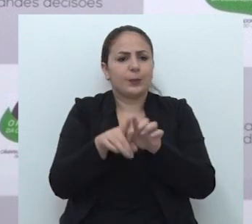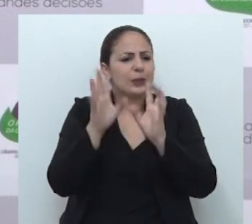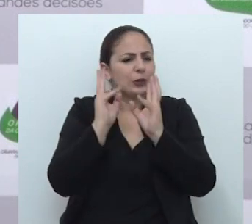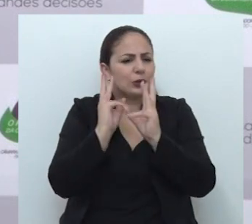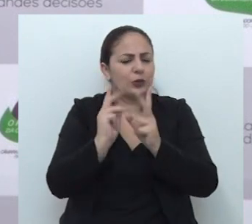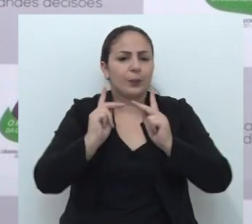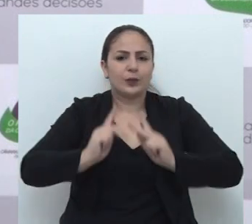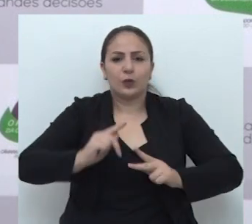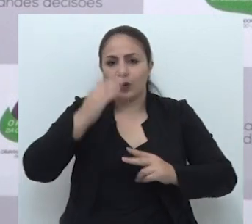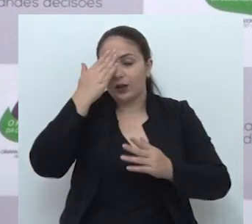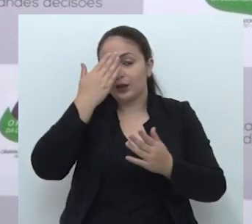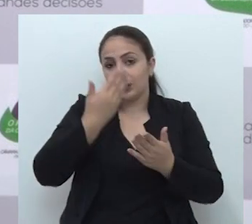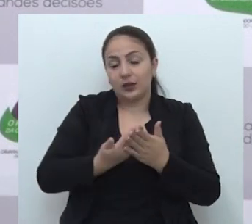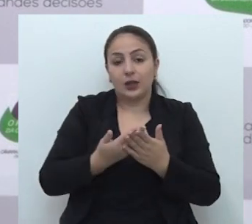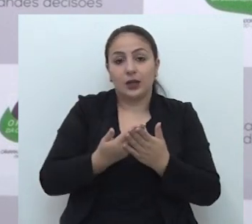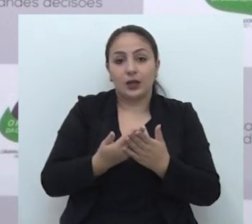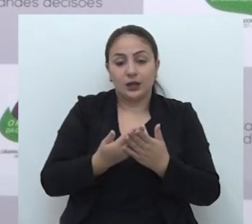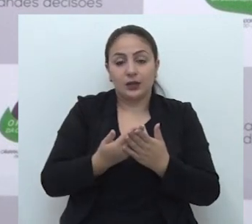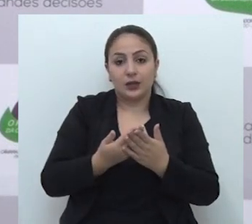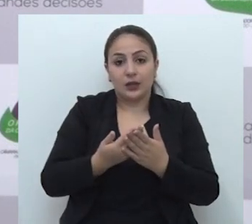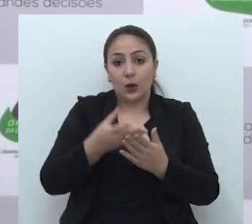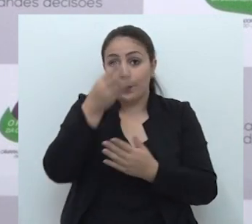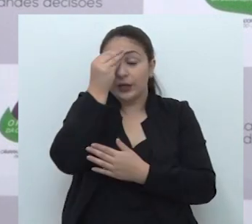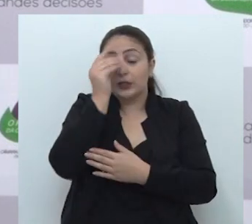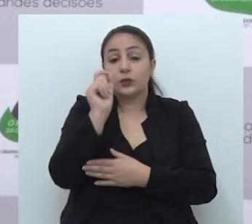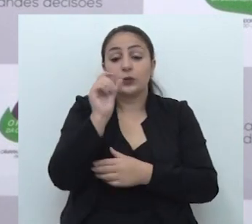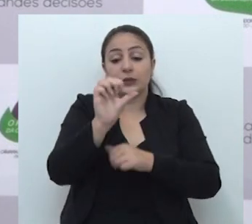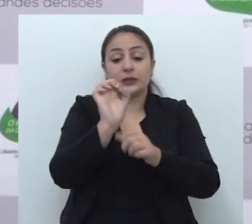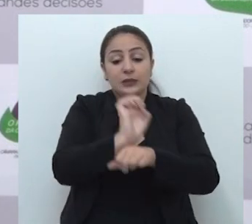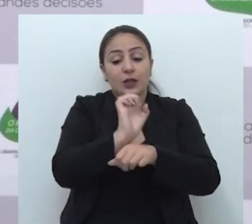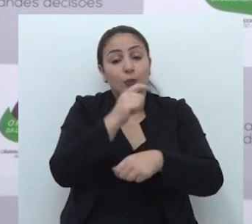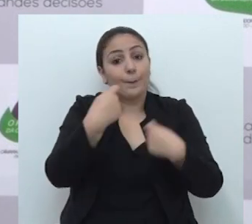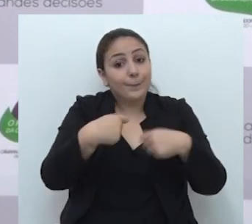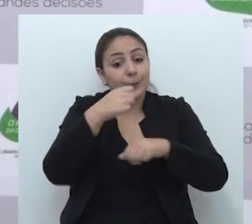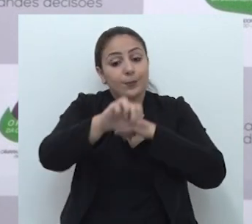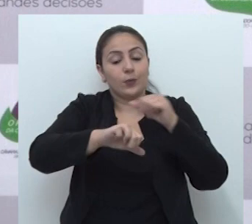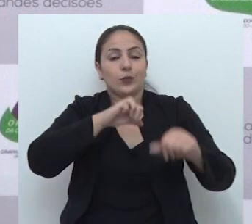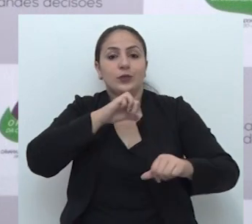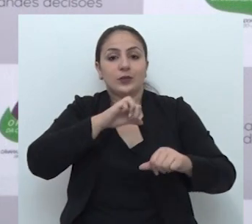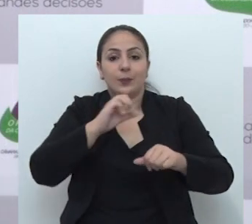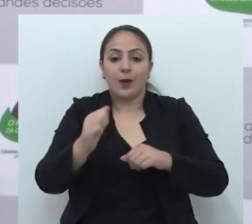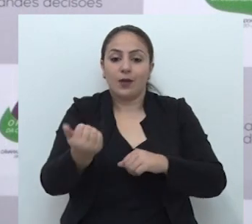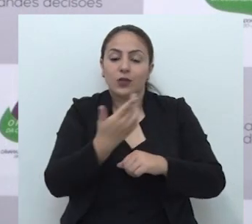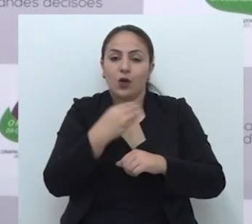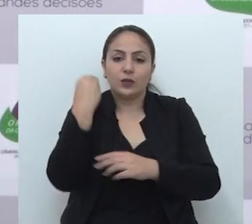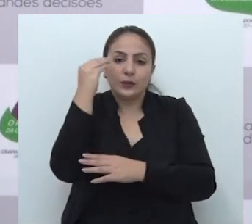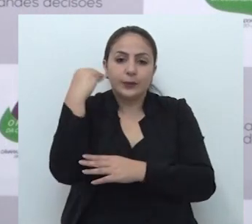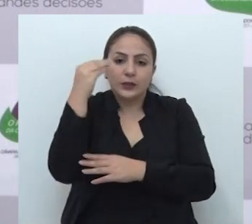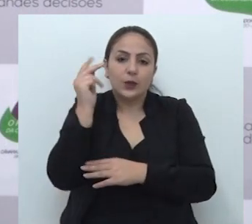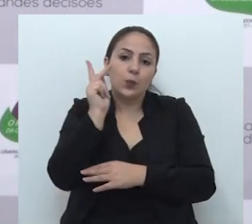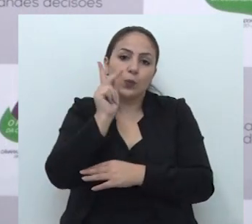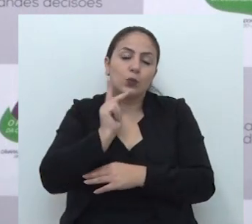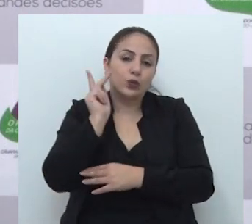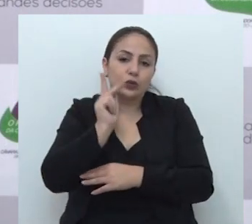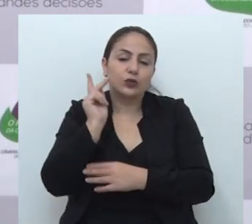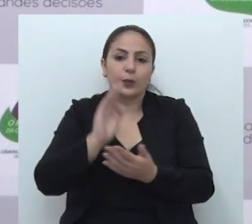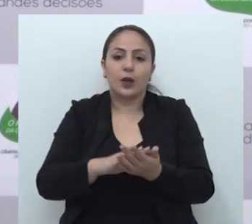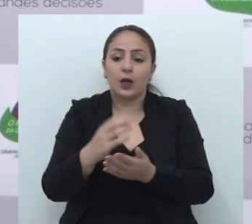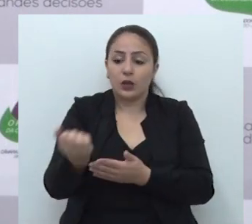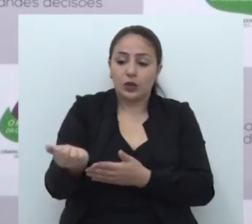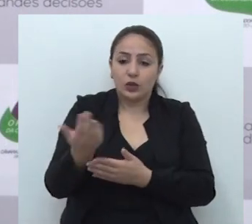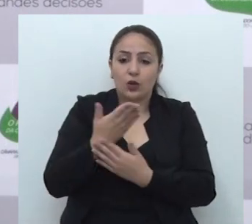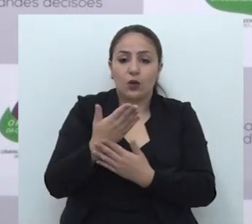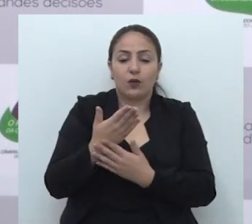daqueles que compreenderam que o Estado precisa de uma mudança, de uma nova experiência política, de uma